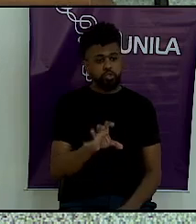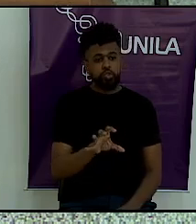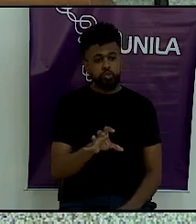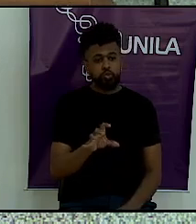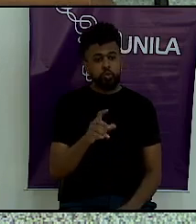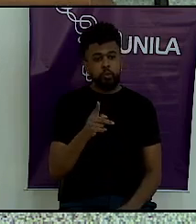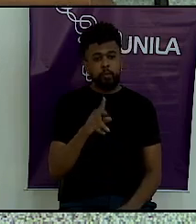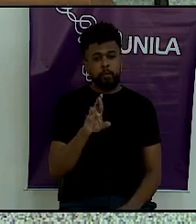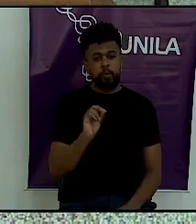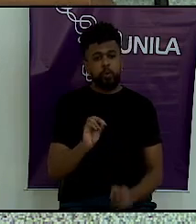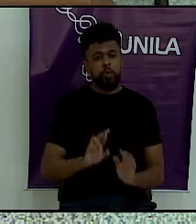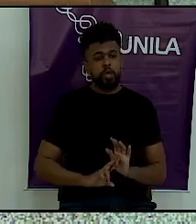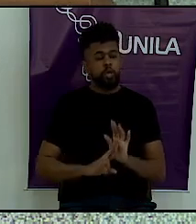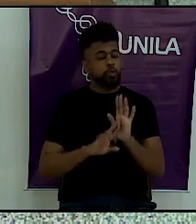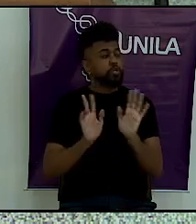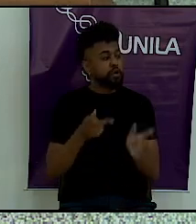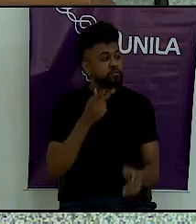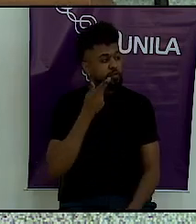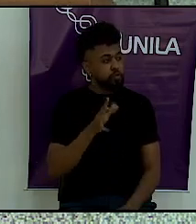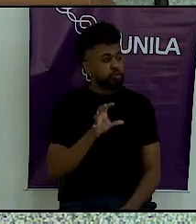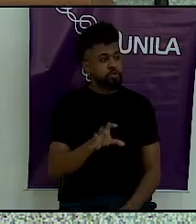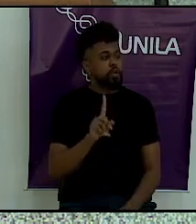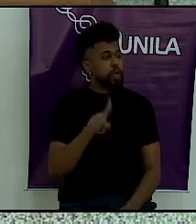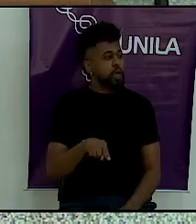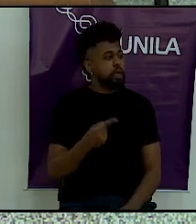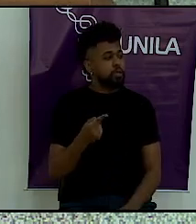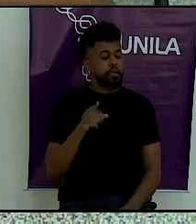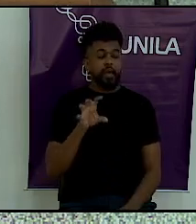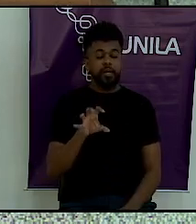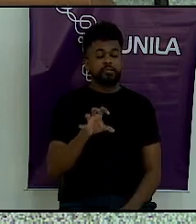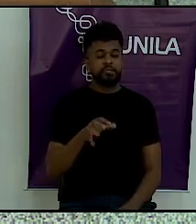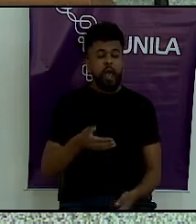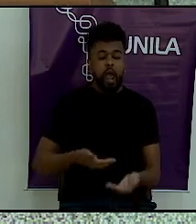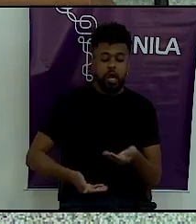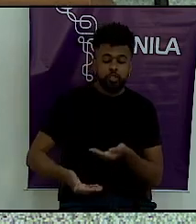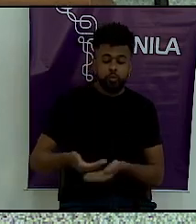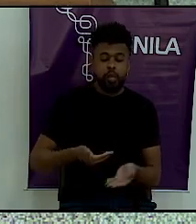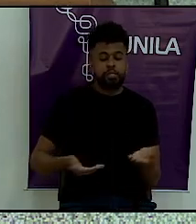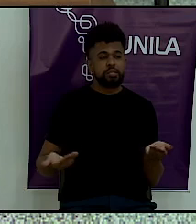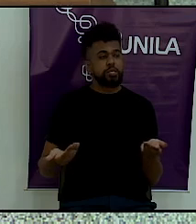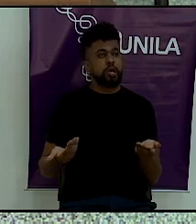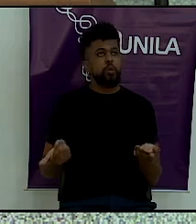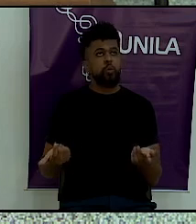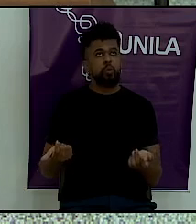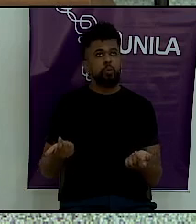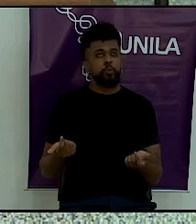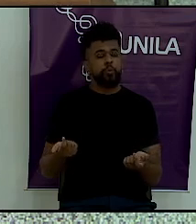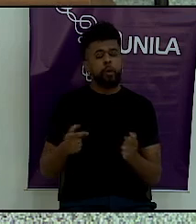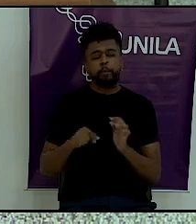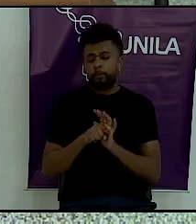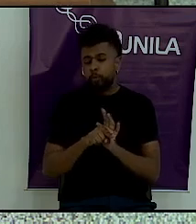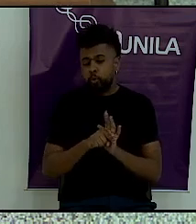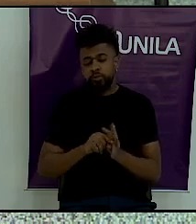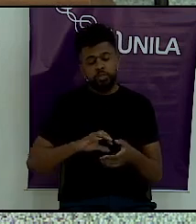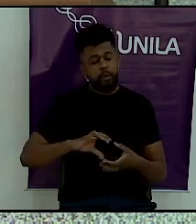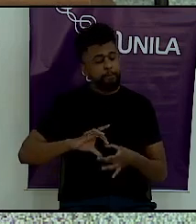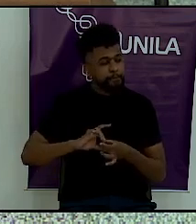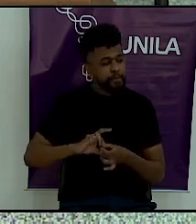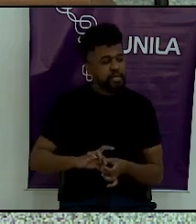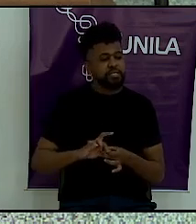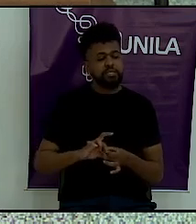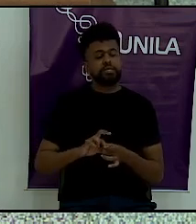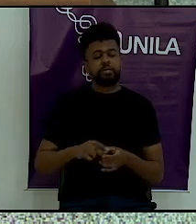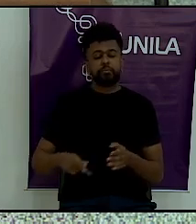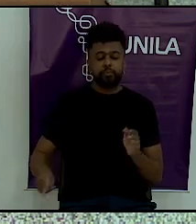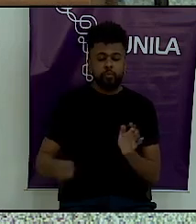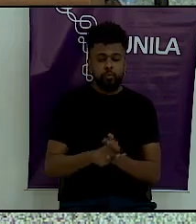o pró-reitor já falou sobre isso, é essa articulação, essa busca de parcerias entre